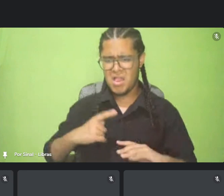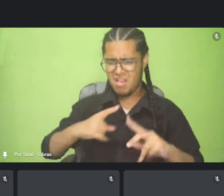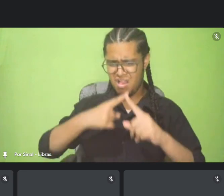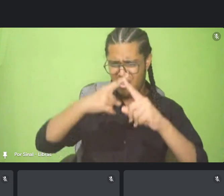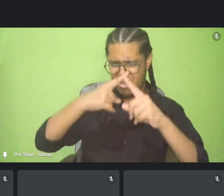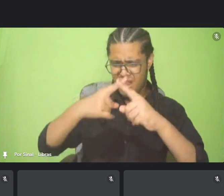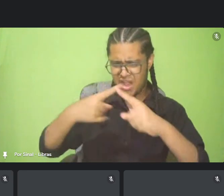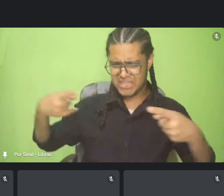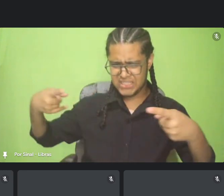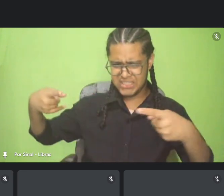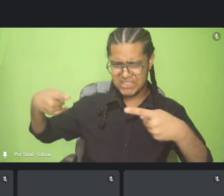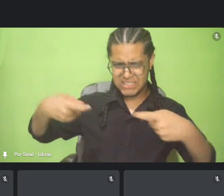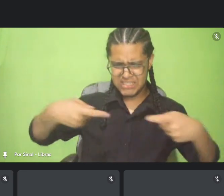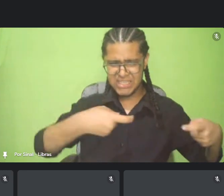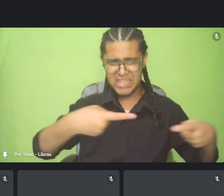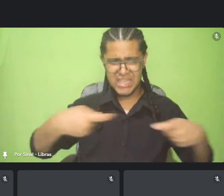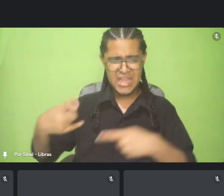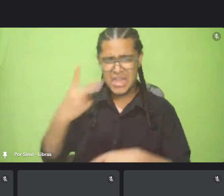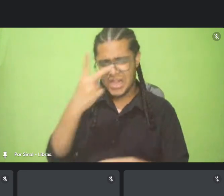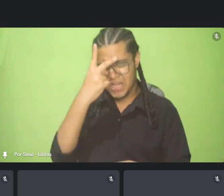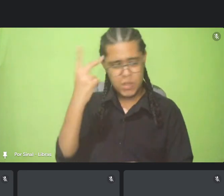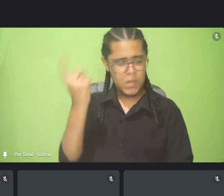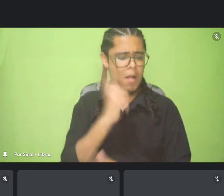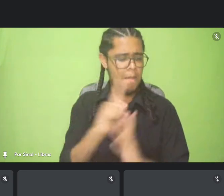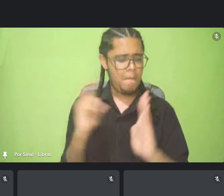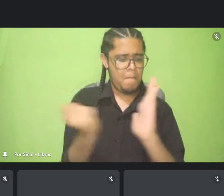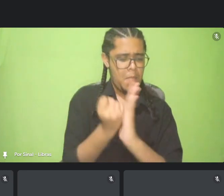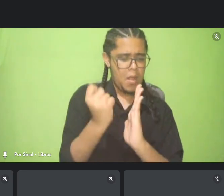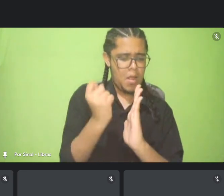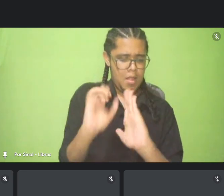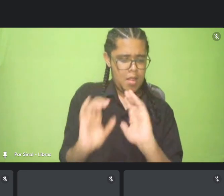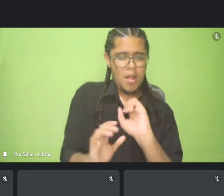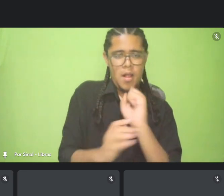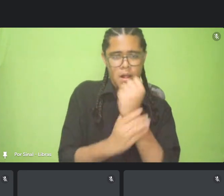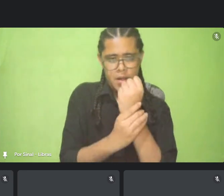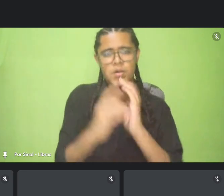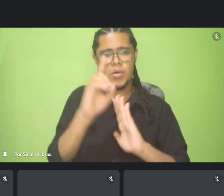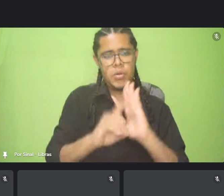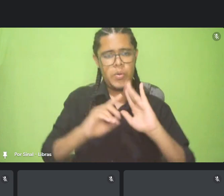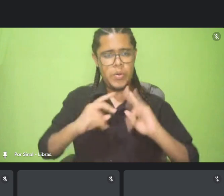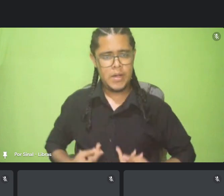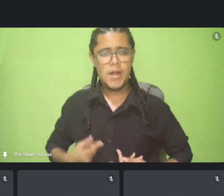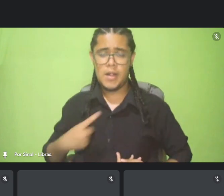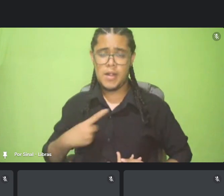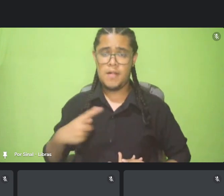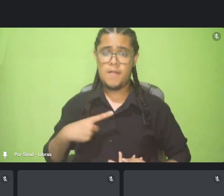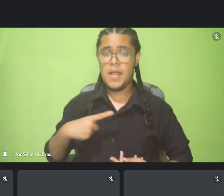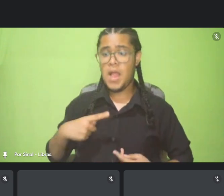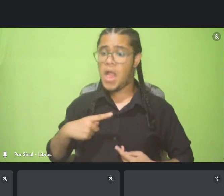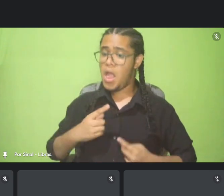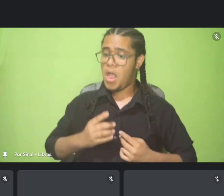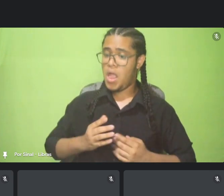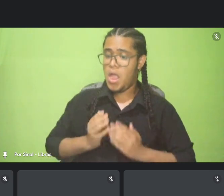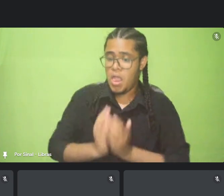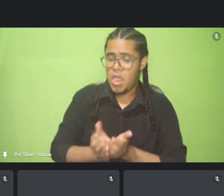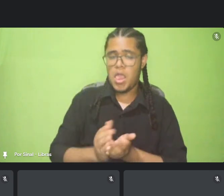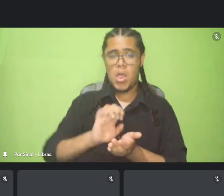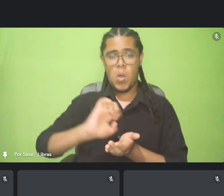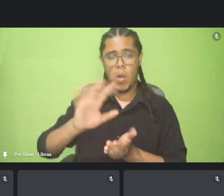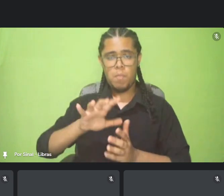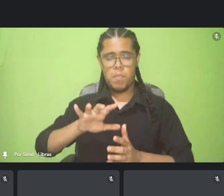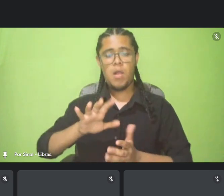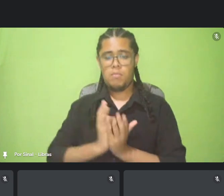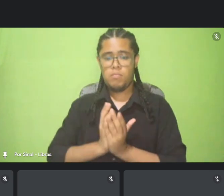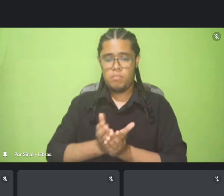o mundo consegue esse legado. A invasão feita pela Europa no Brasil, levando nossas vidas e riquezas.